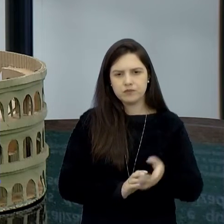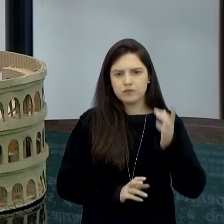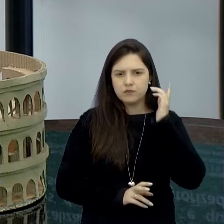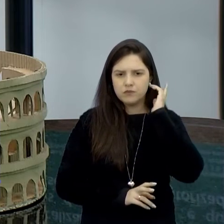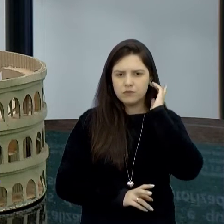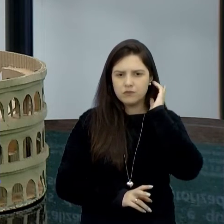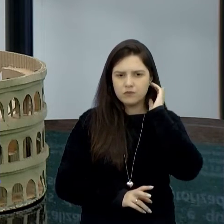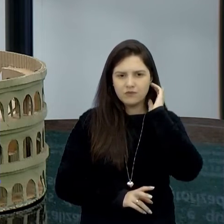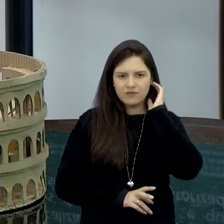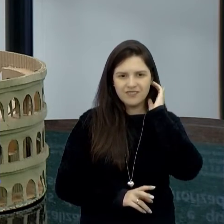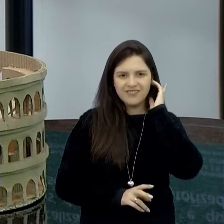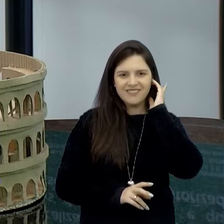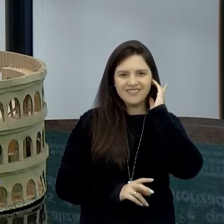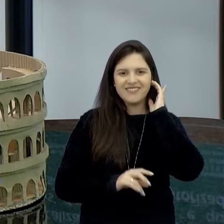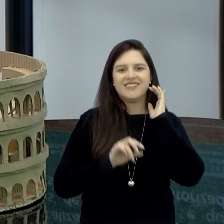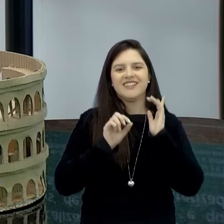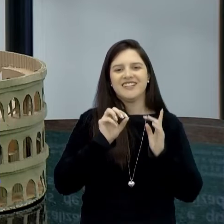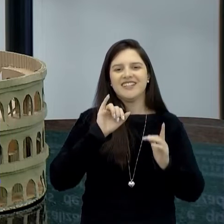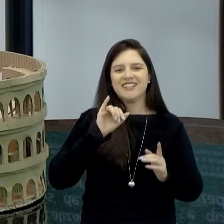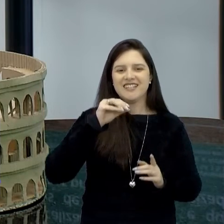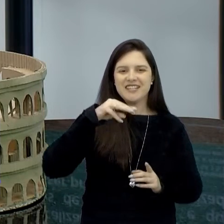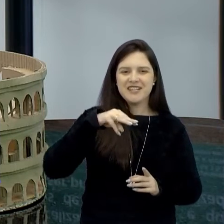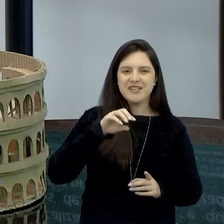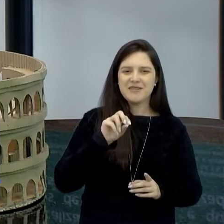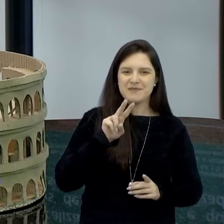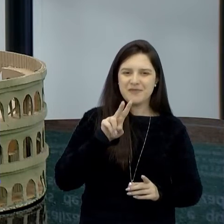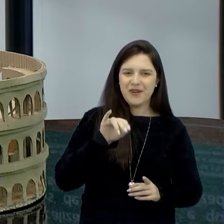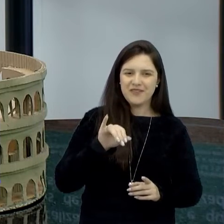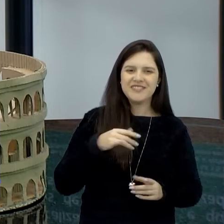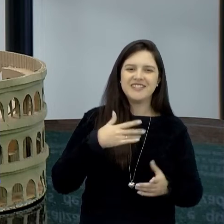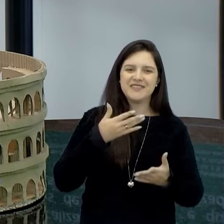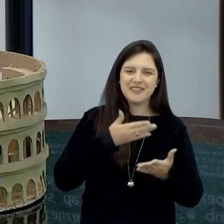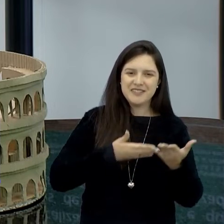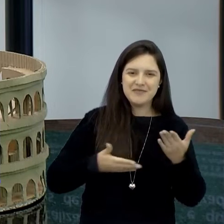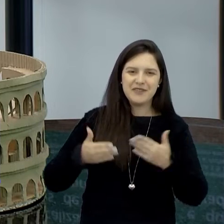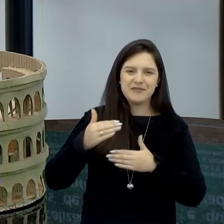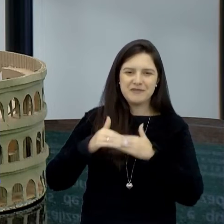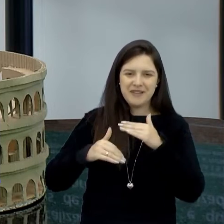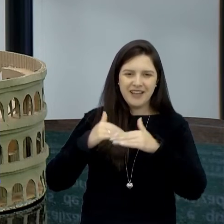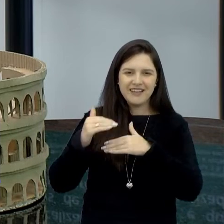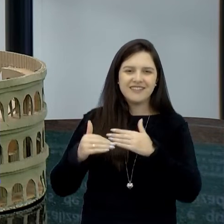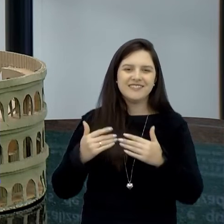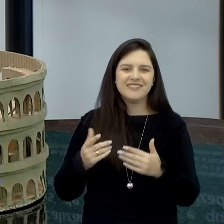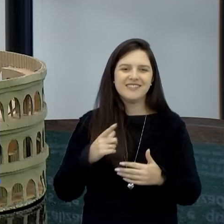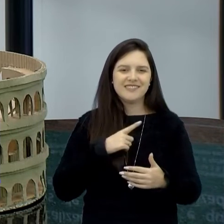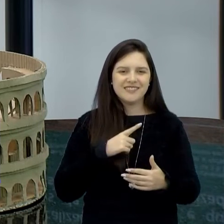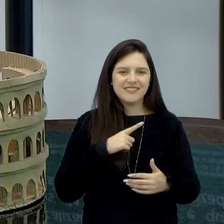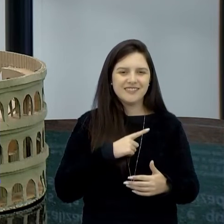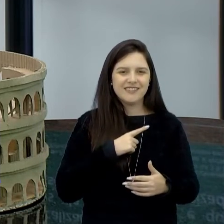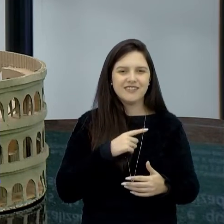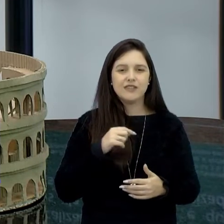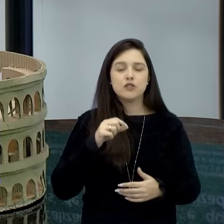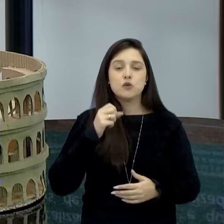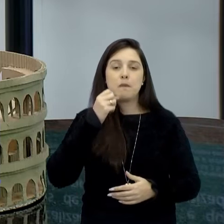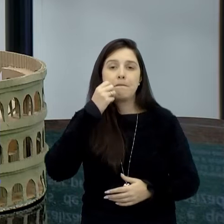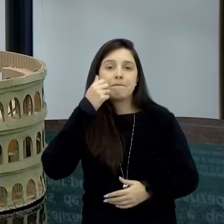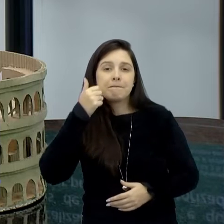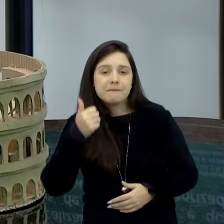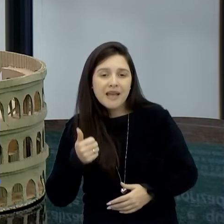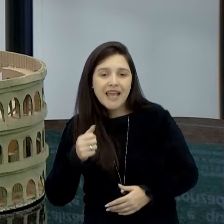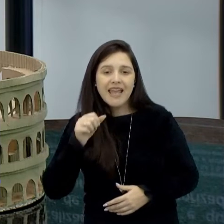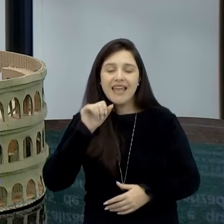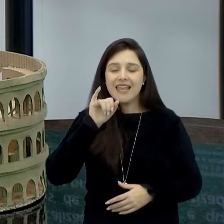São os bens móveis que são tombados, móveis que eles vão se movimentando, desculpem. E os bens imóveis que não